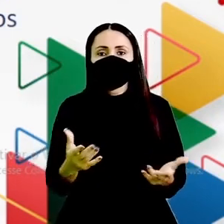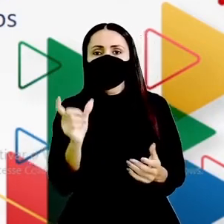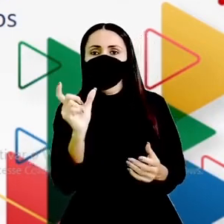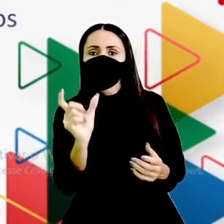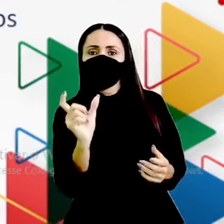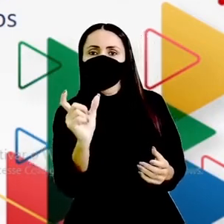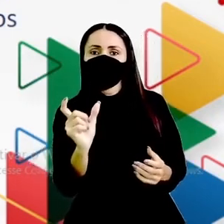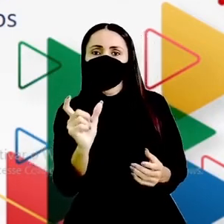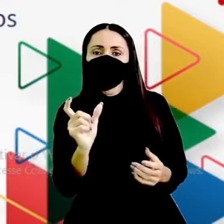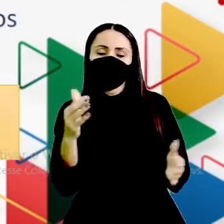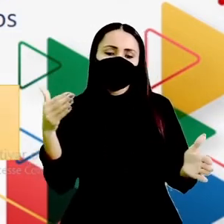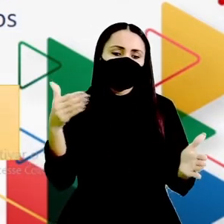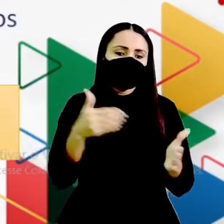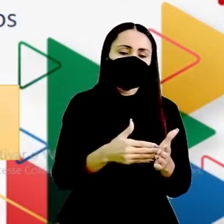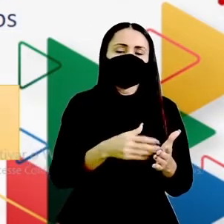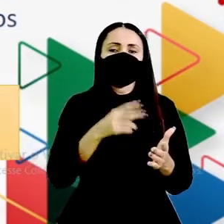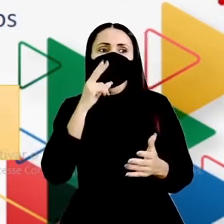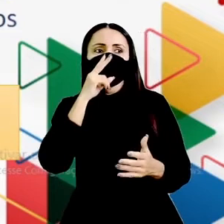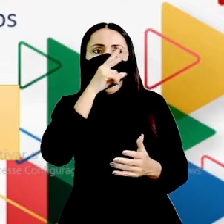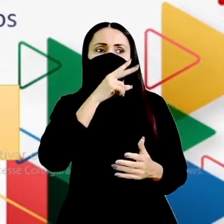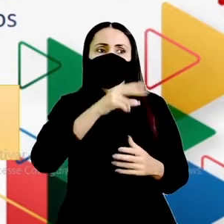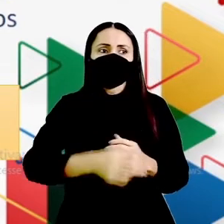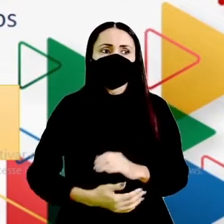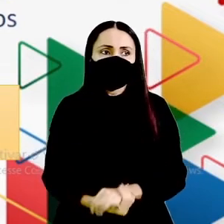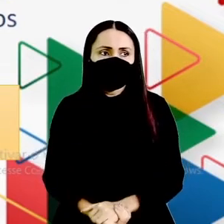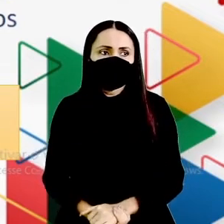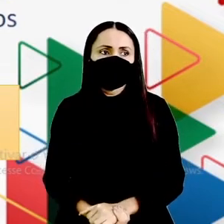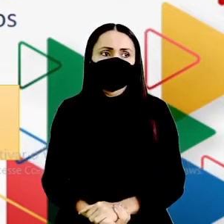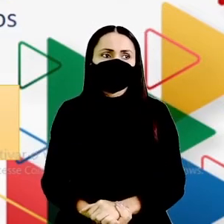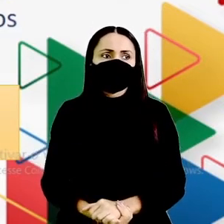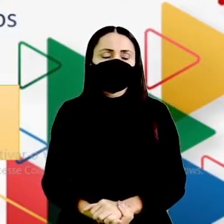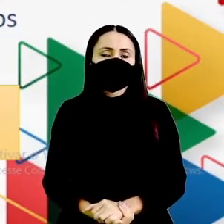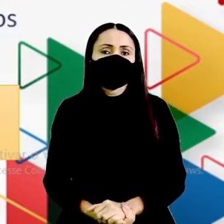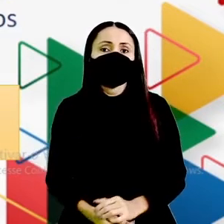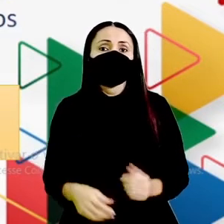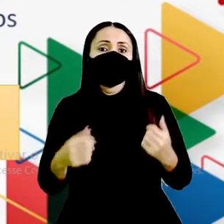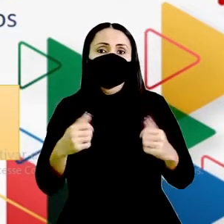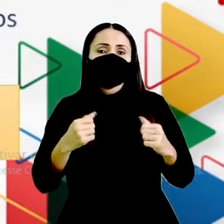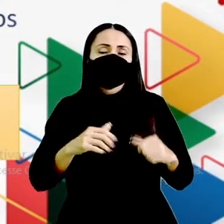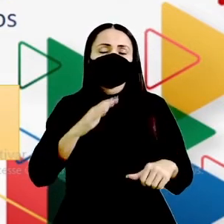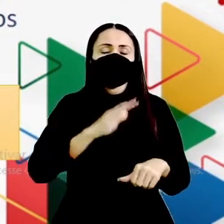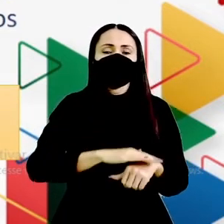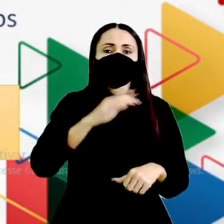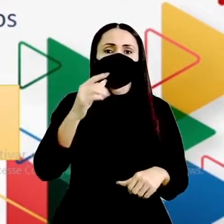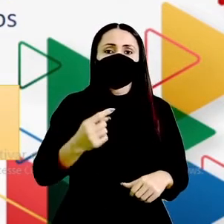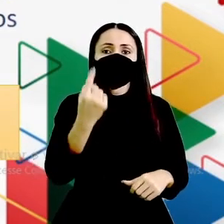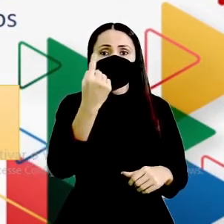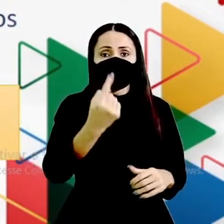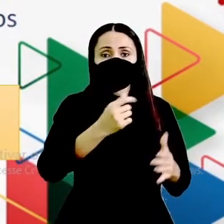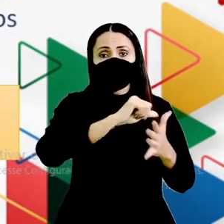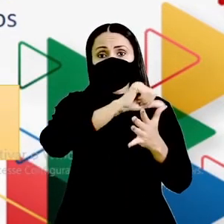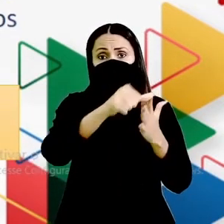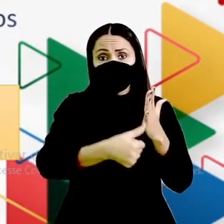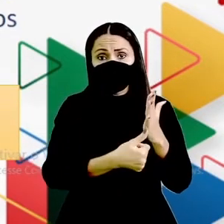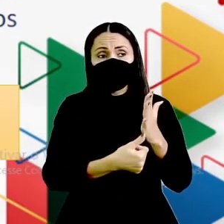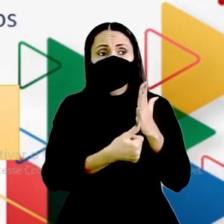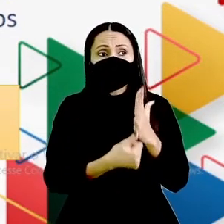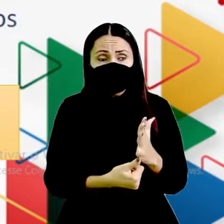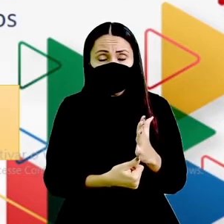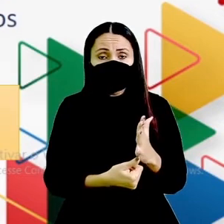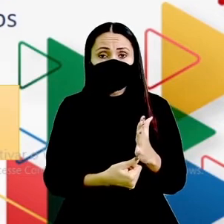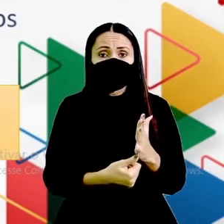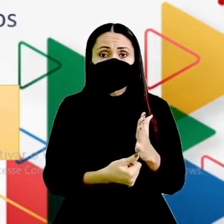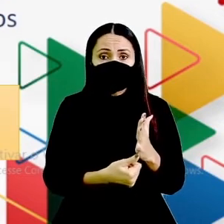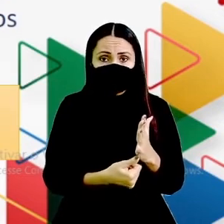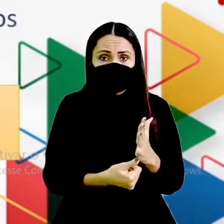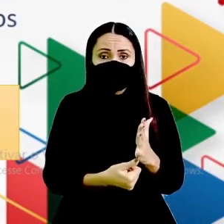Olha aí, minha gente. Então, eu preciso ter mais de uma vogal, isto é, a palavra precisa ter mais de